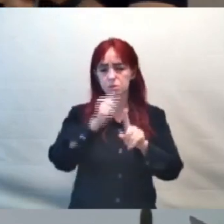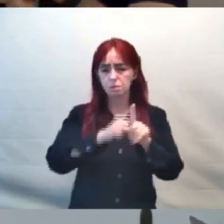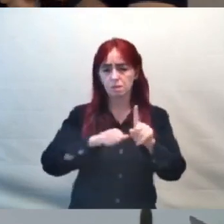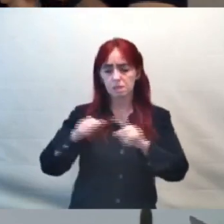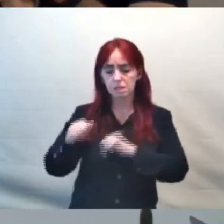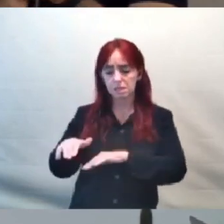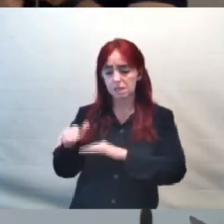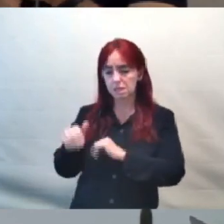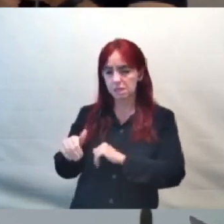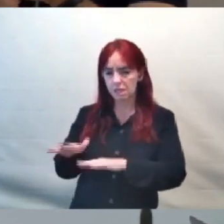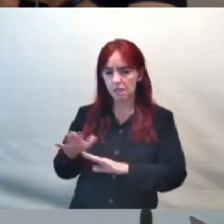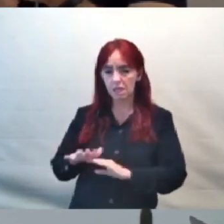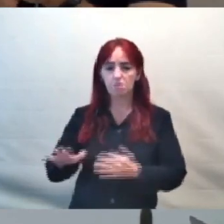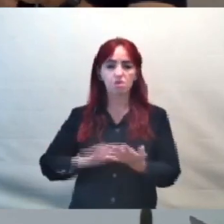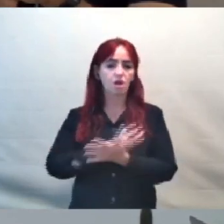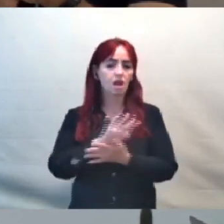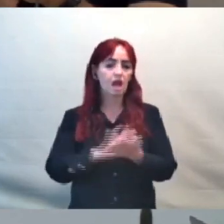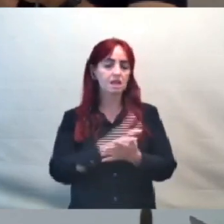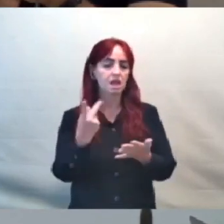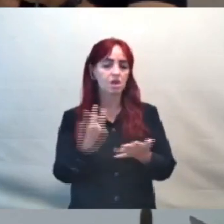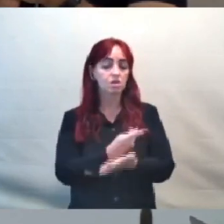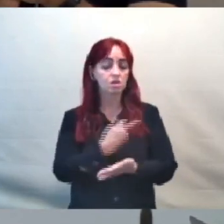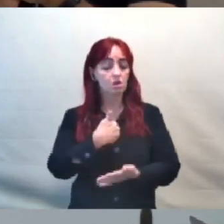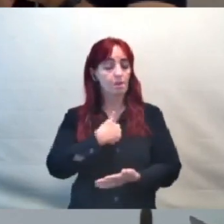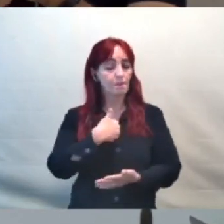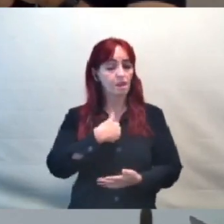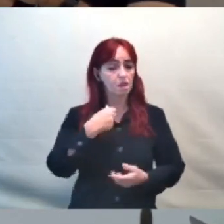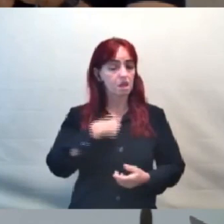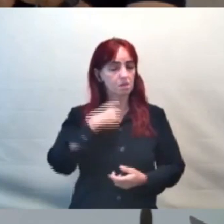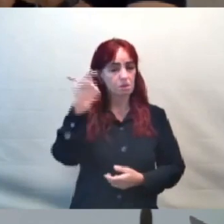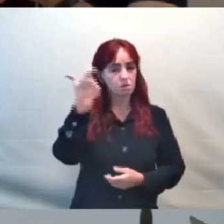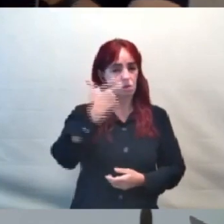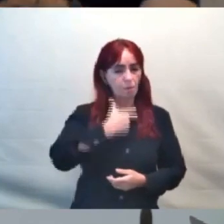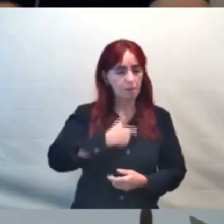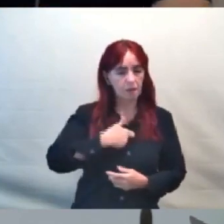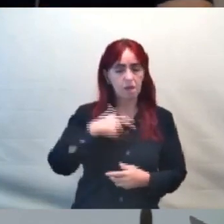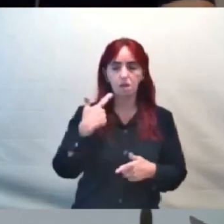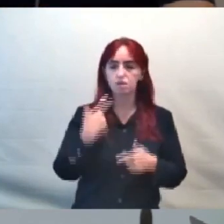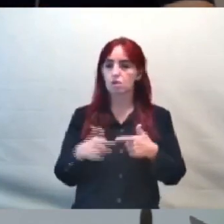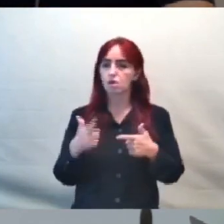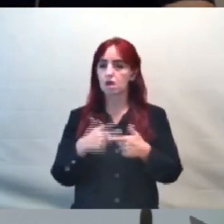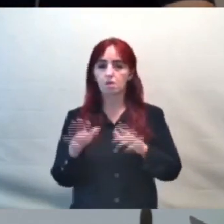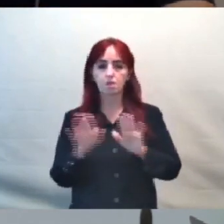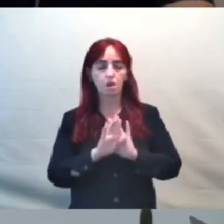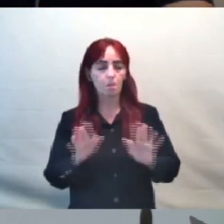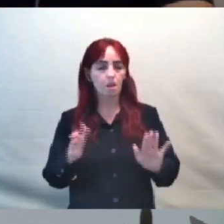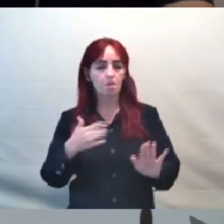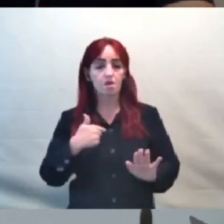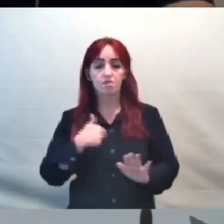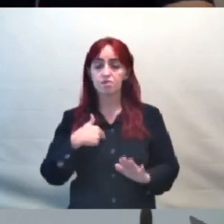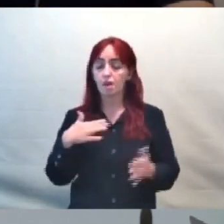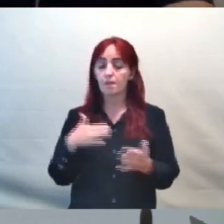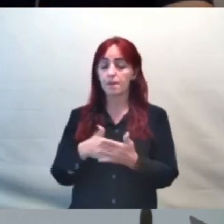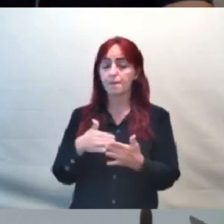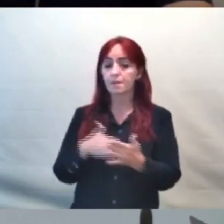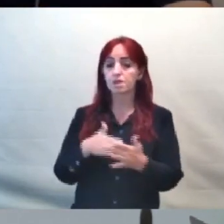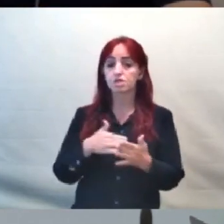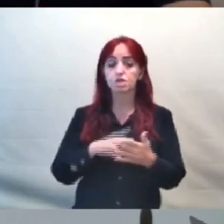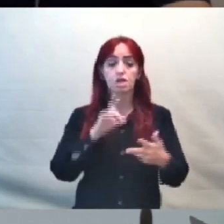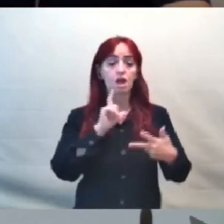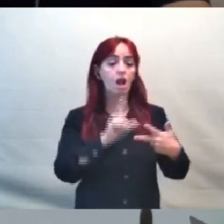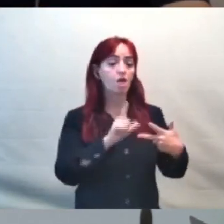pessoalmente ou qualquer outro tipo de percalço iria impedir o Poder Legislativo de Belo Horizonte continuar